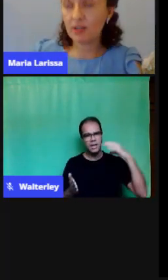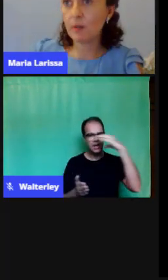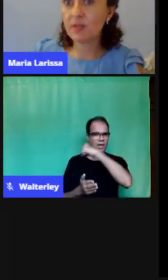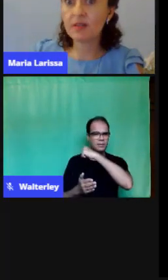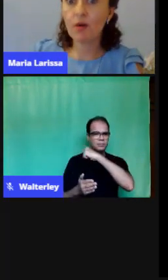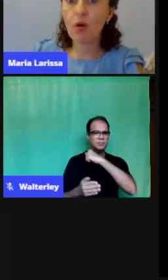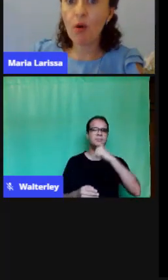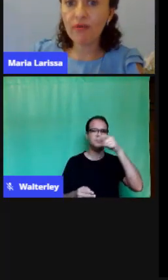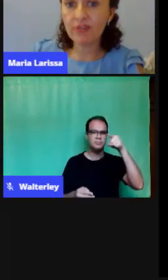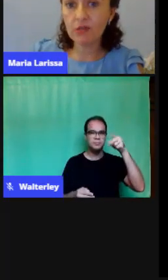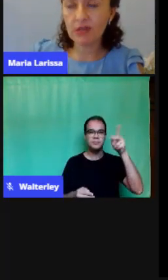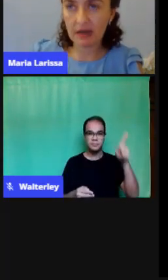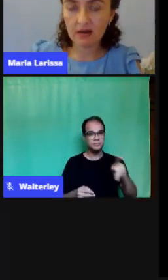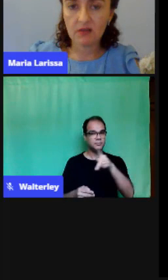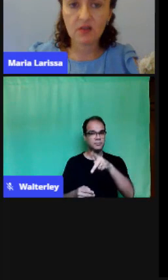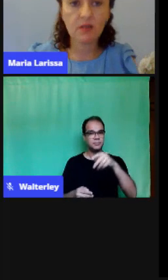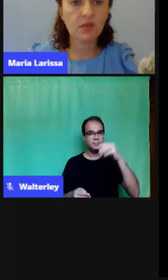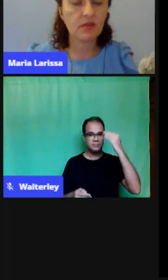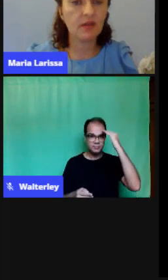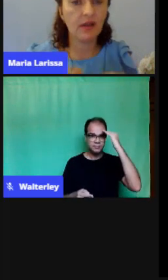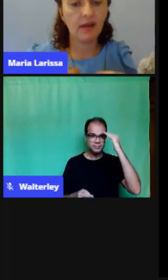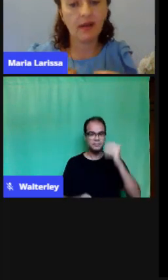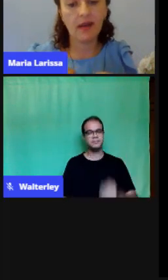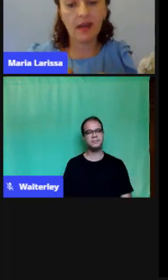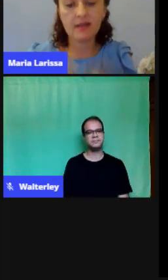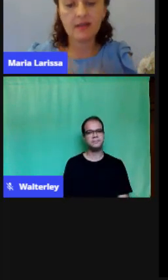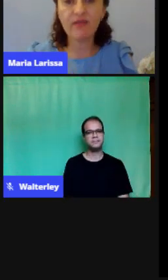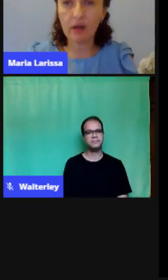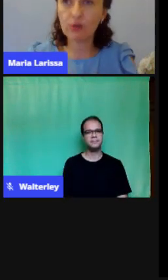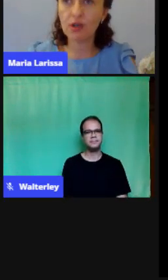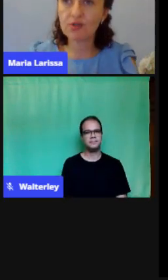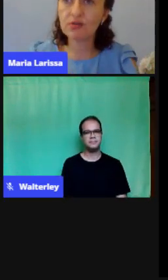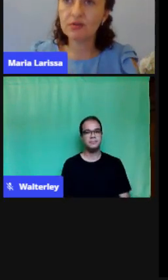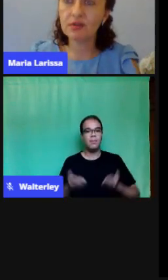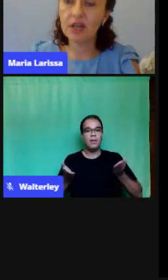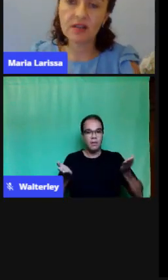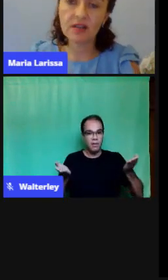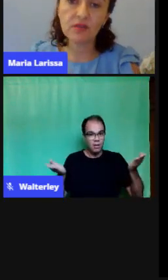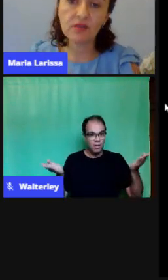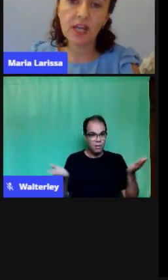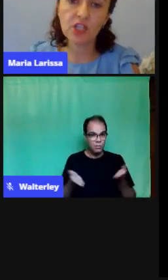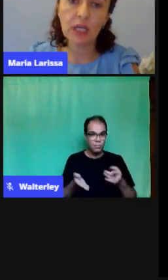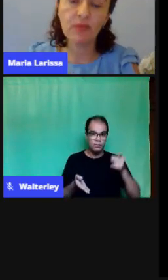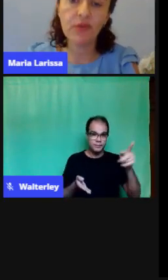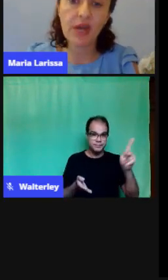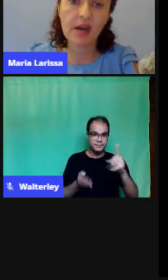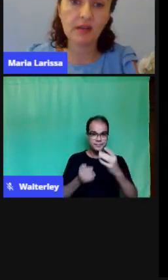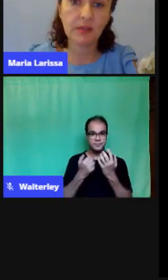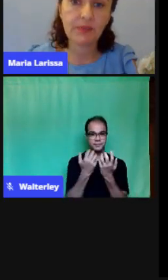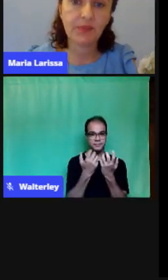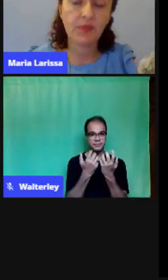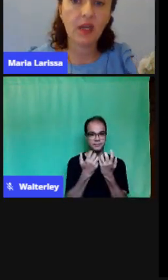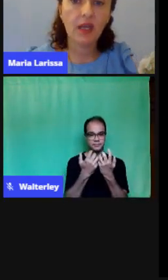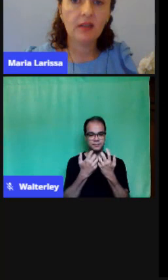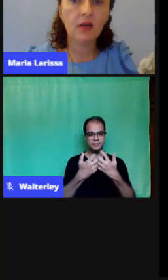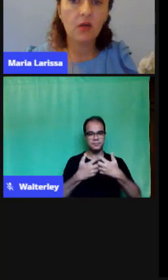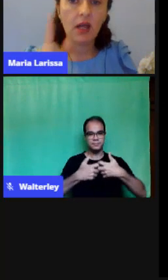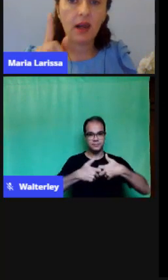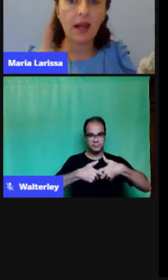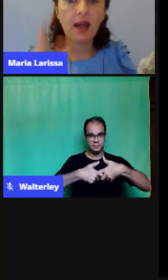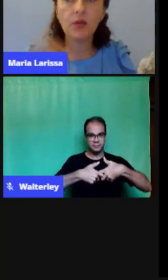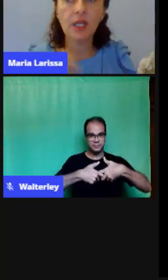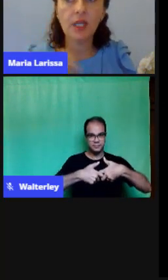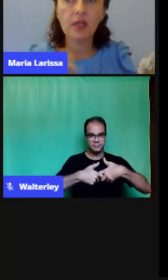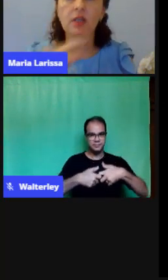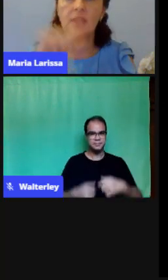Então, agora nós vamos configurar, nós vamos salvar a nossa atividade gamificada. Né?